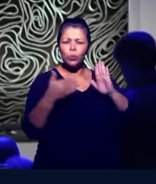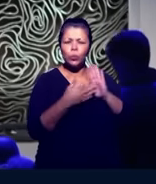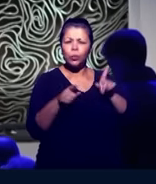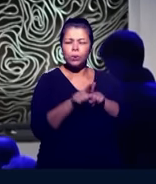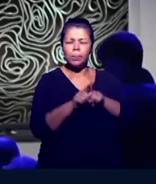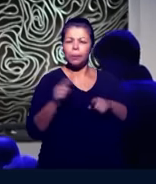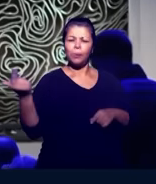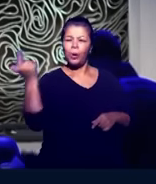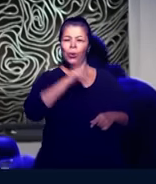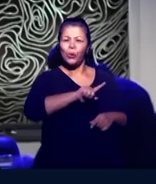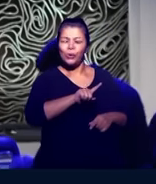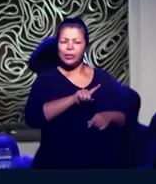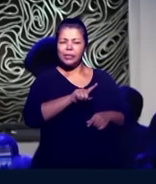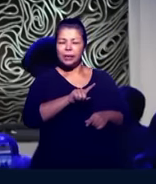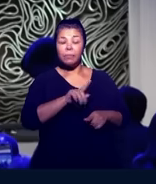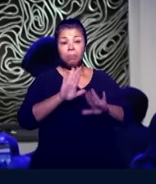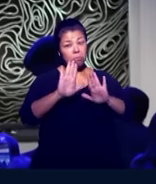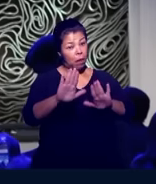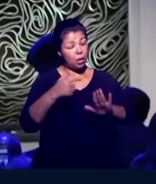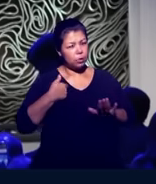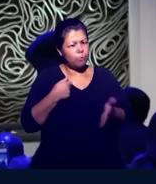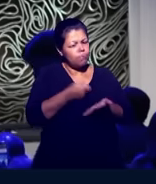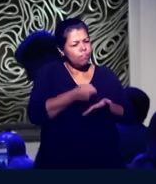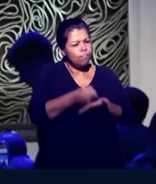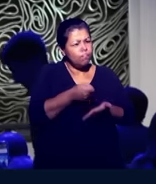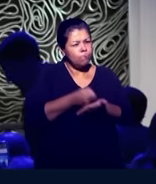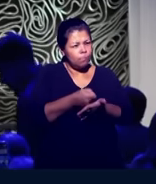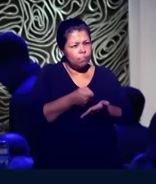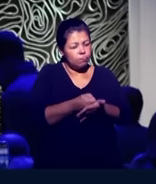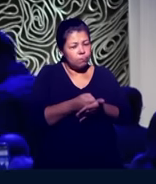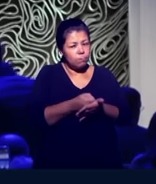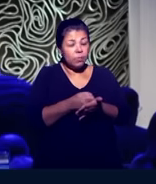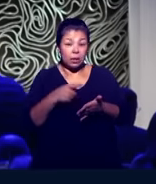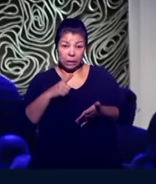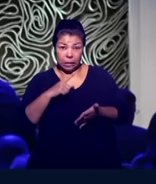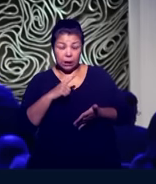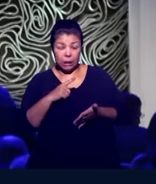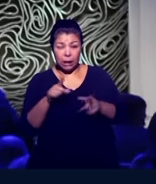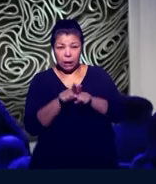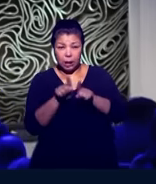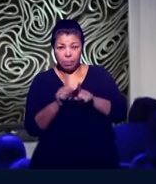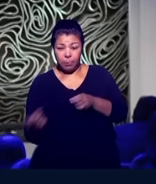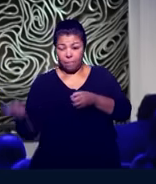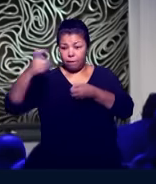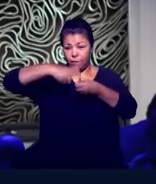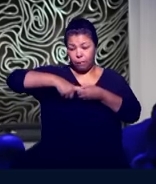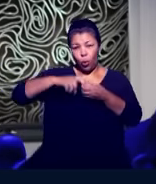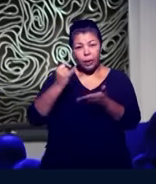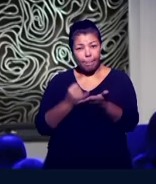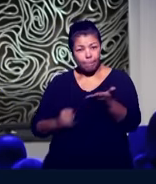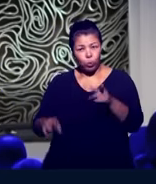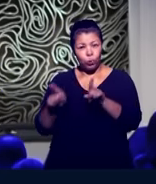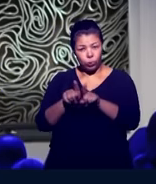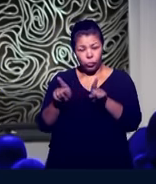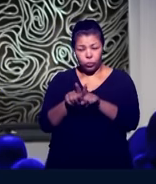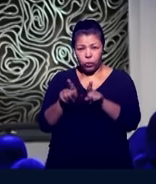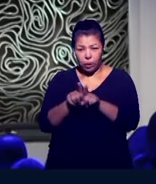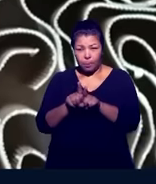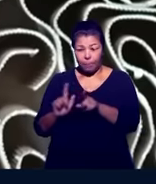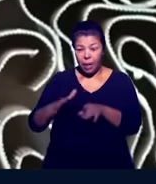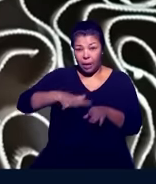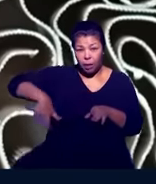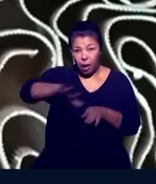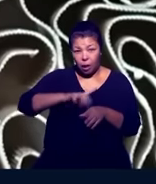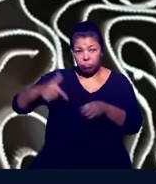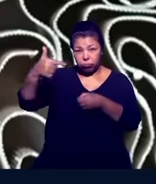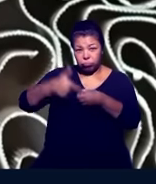medidas medidas duras com uma medida Correta que foi a volta do Imposto sobre combustível que não faz sentido ter imposto Federal zero sobre combustível